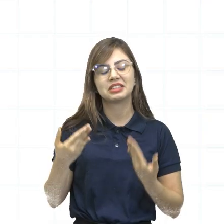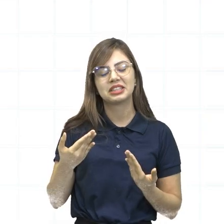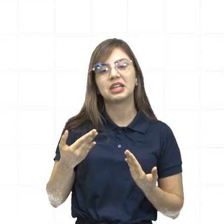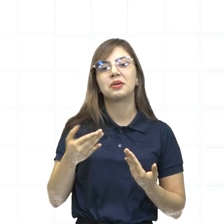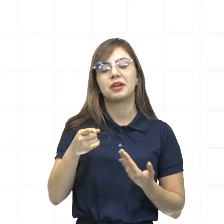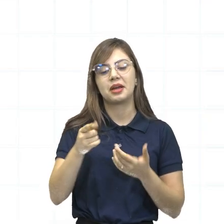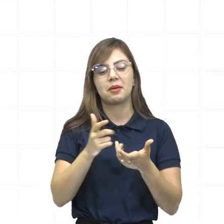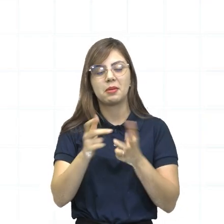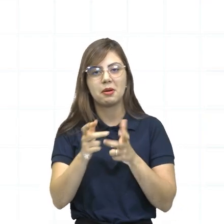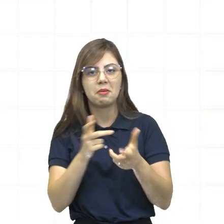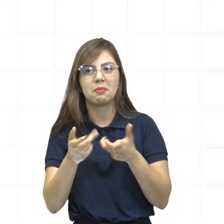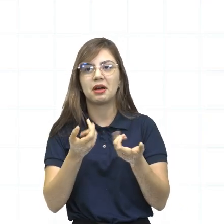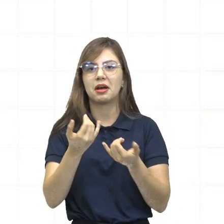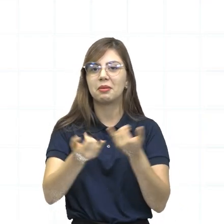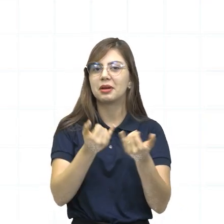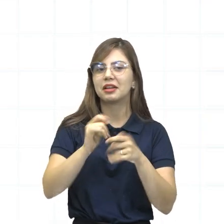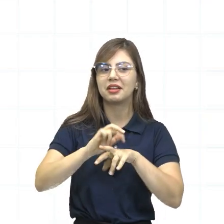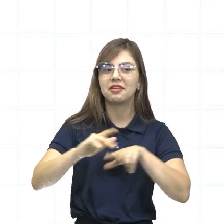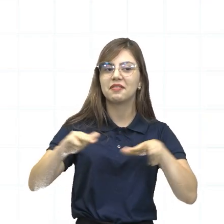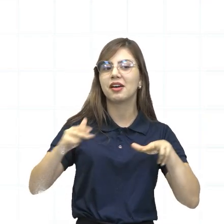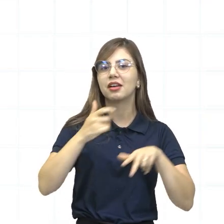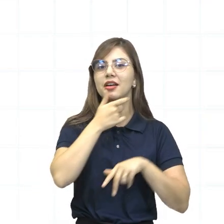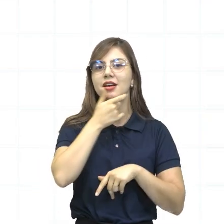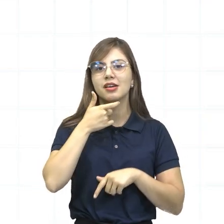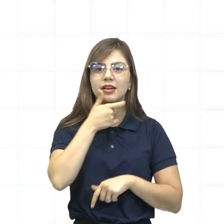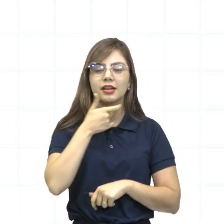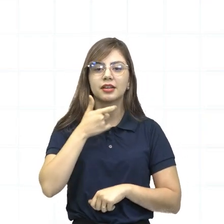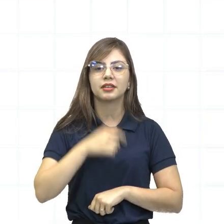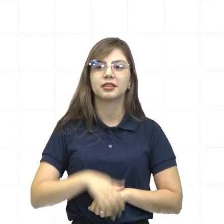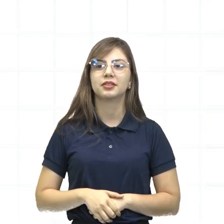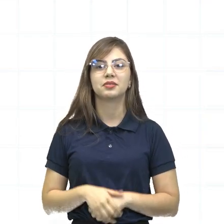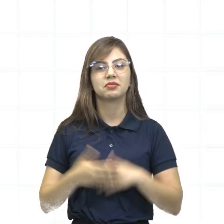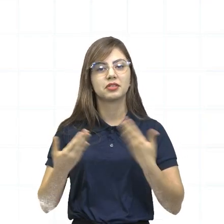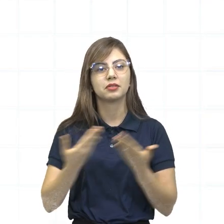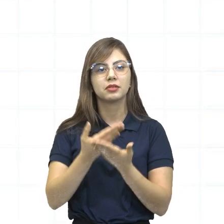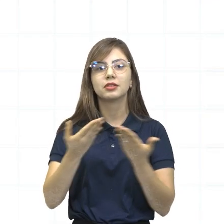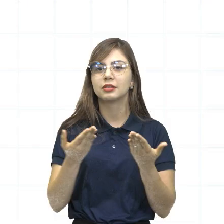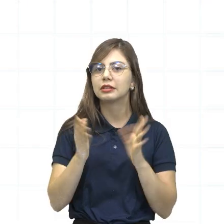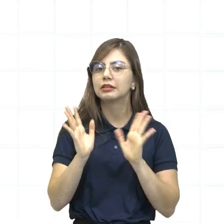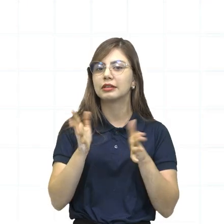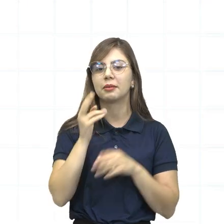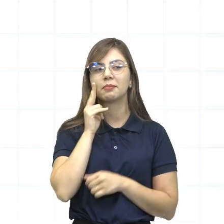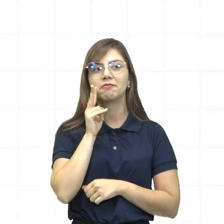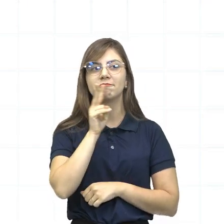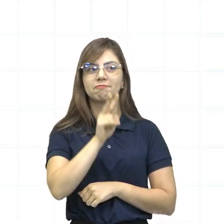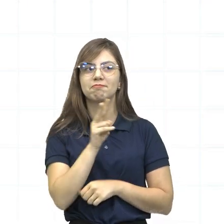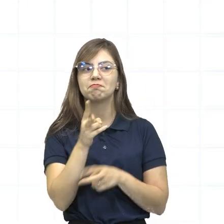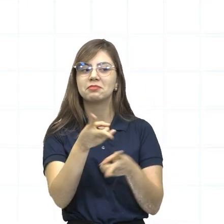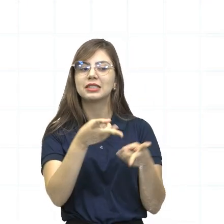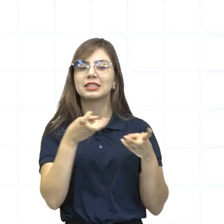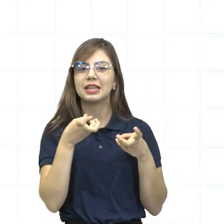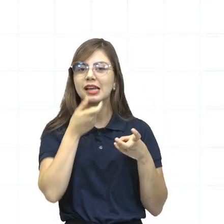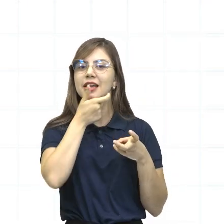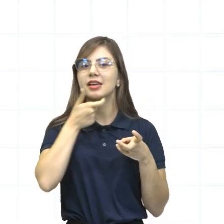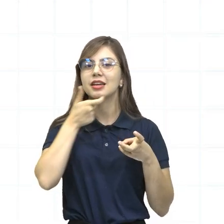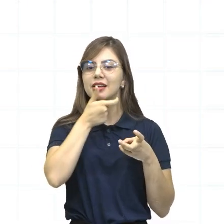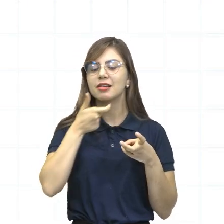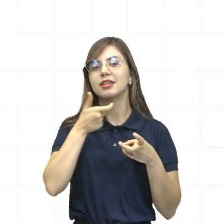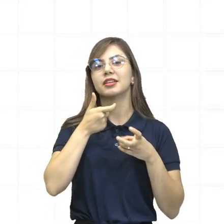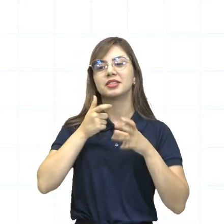é na língua inglesa. Então, você pode observar em todas essas mídias o inglês como uma língua